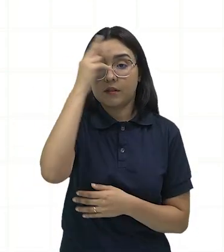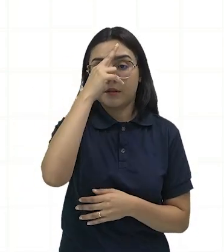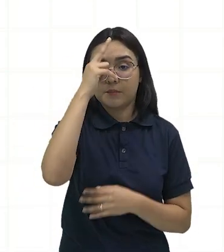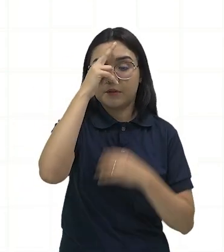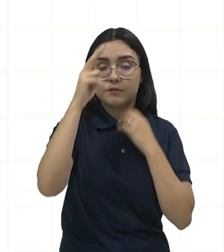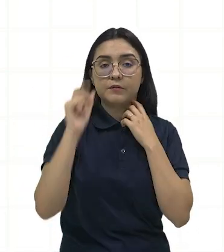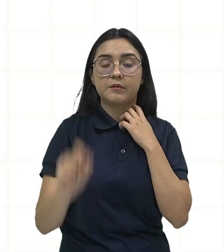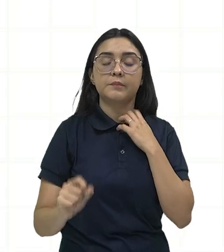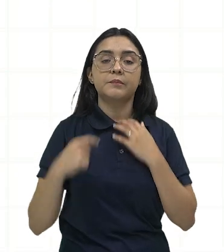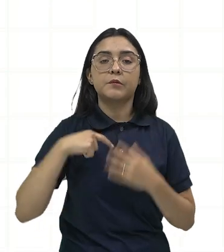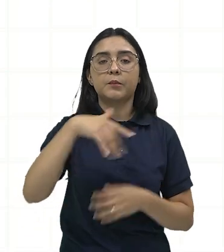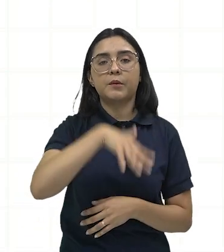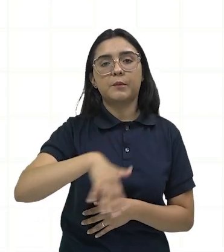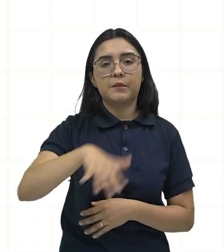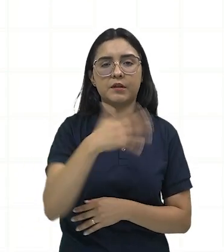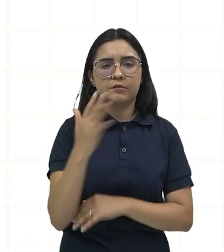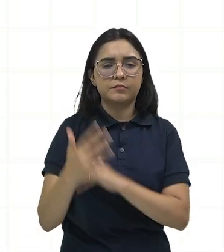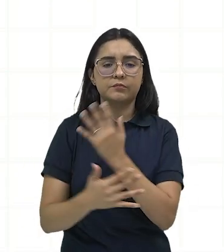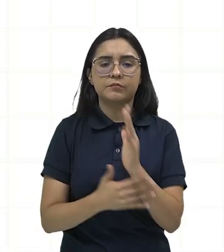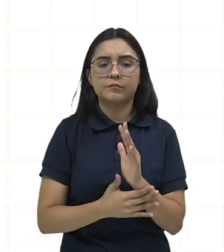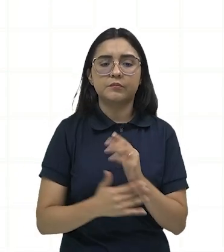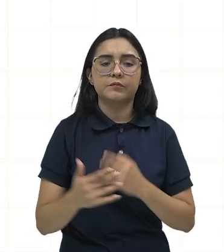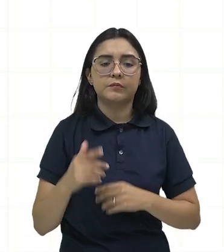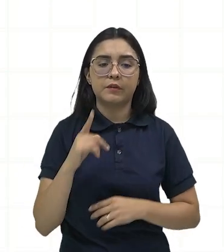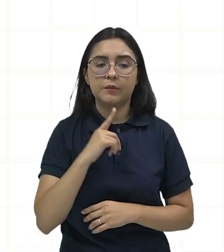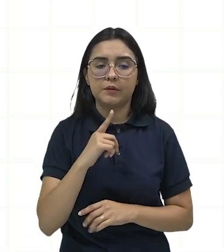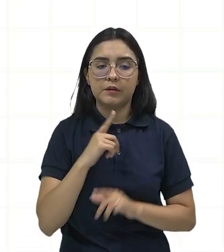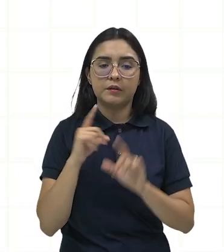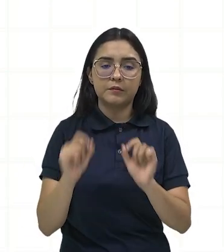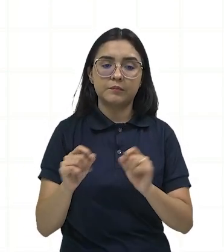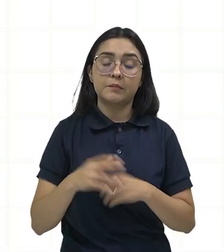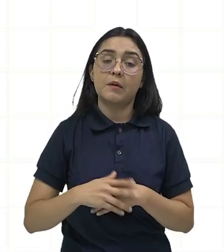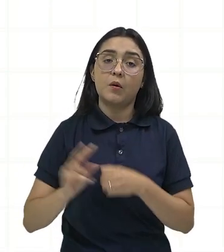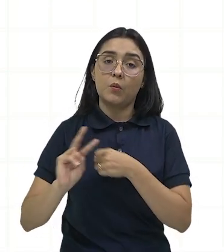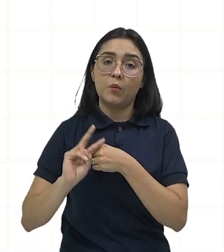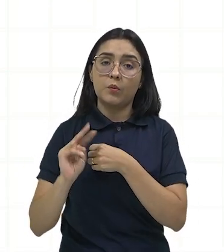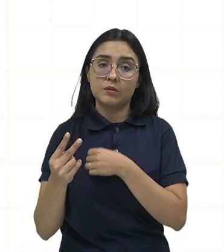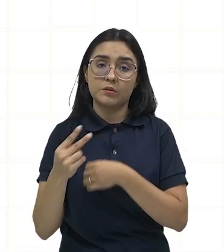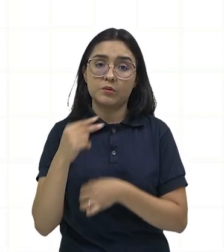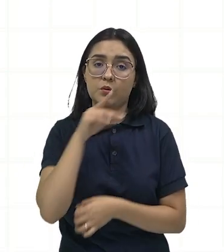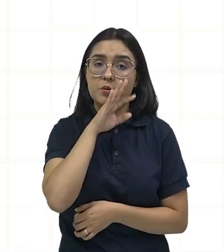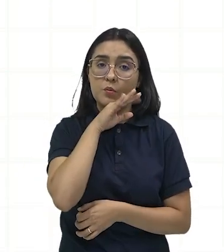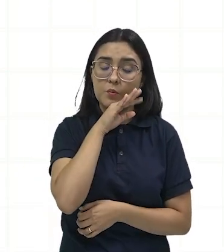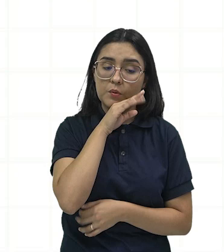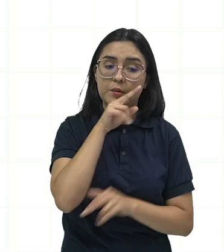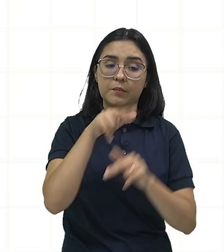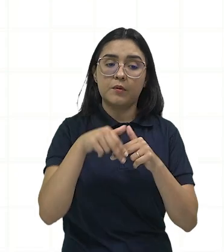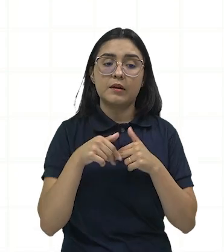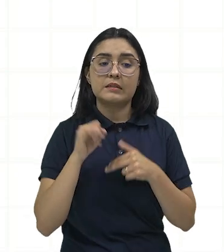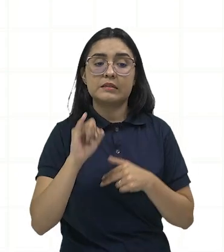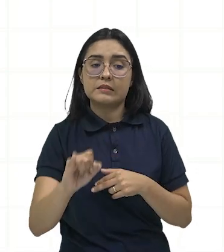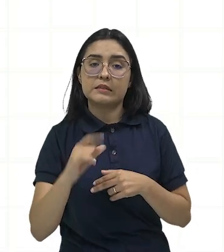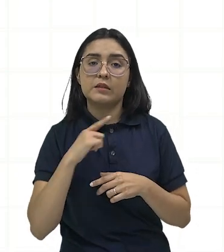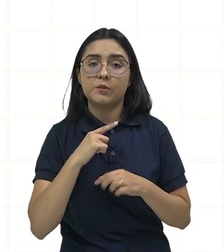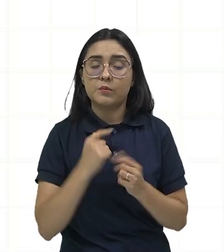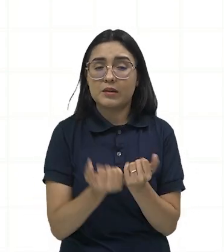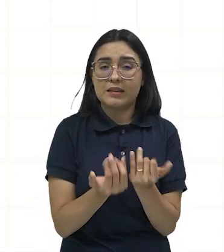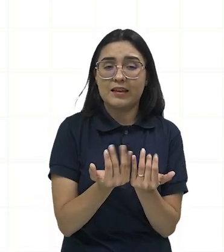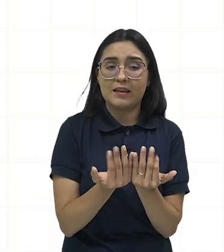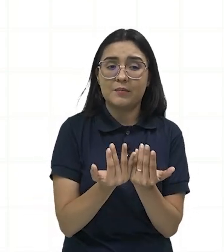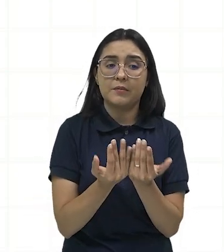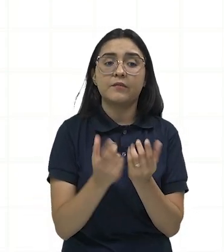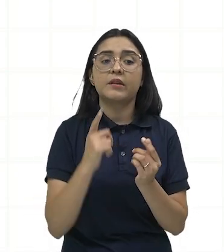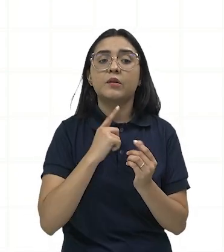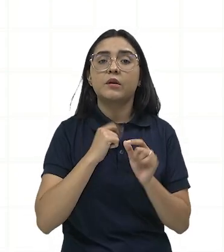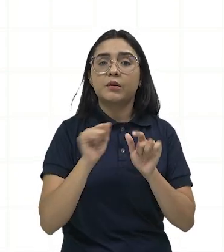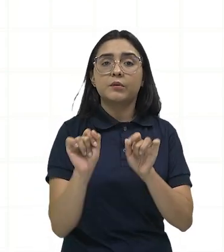para o meio ambiente, né? Nós temos aqui uma consequência ruim, porque se eu queimo combustíveis fósseis, eu